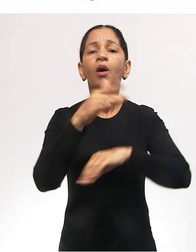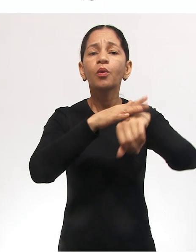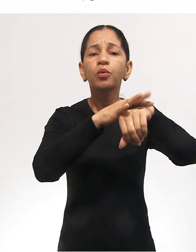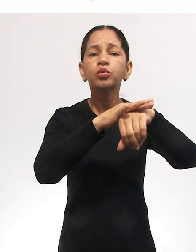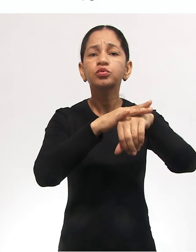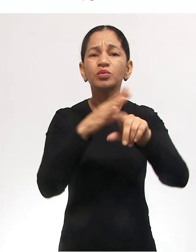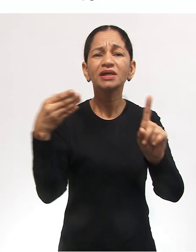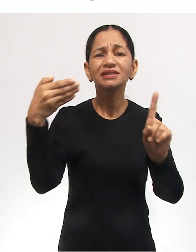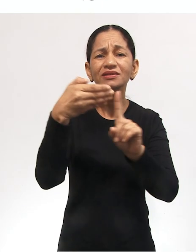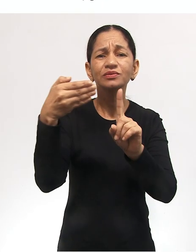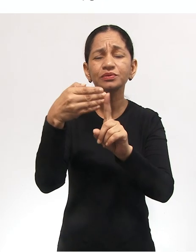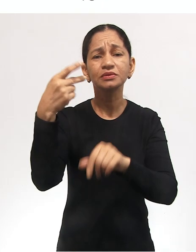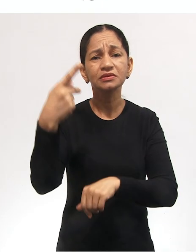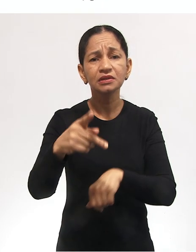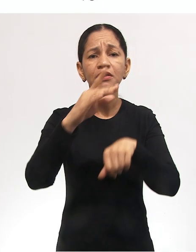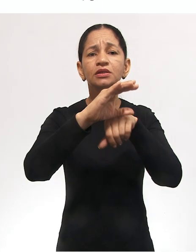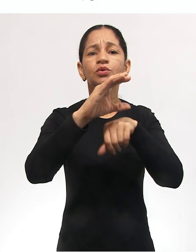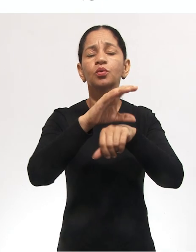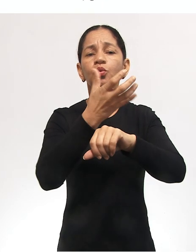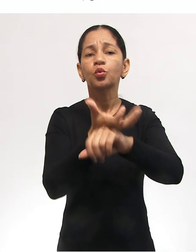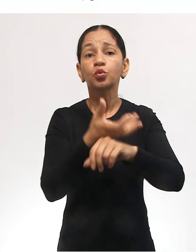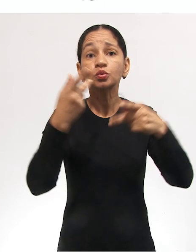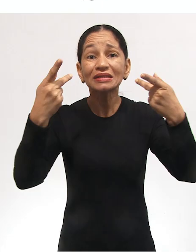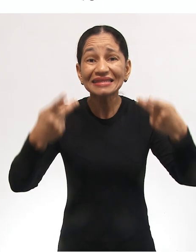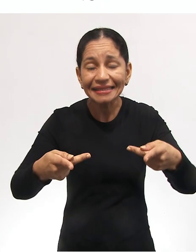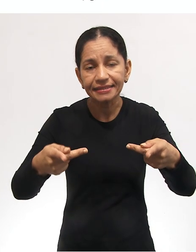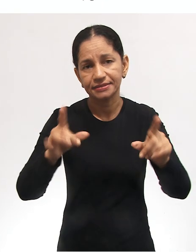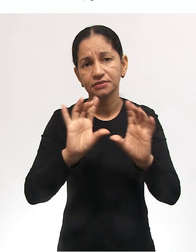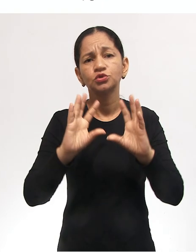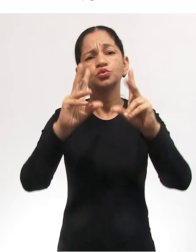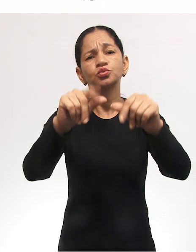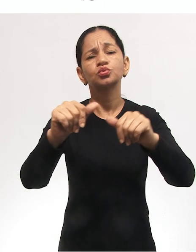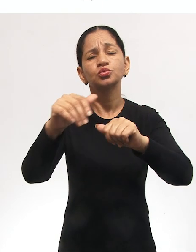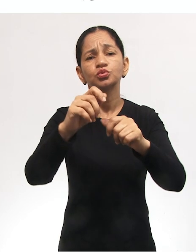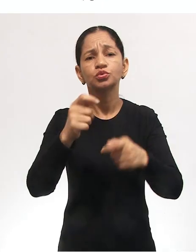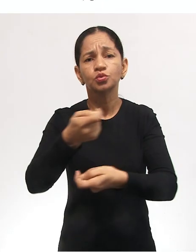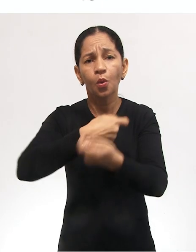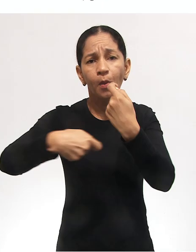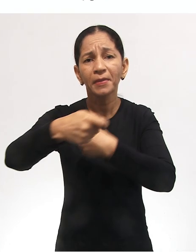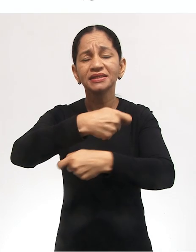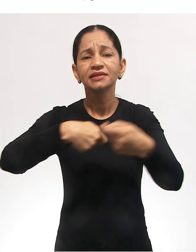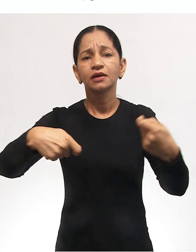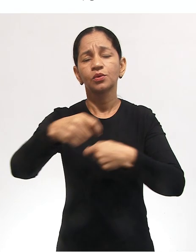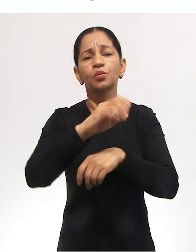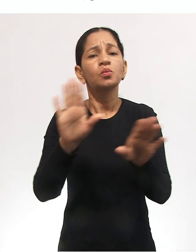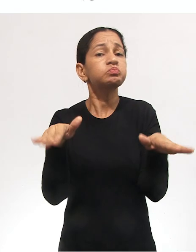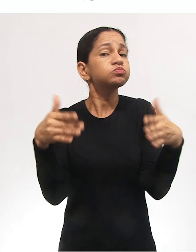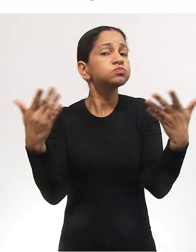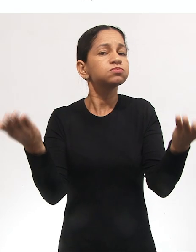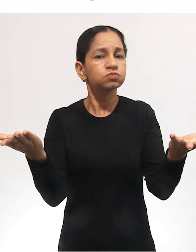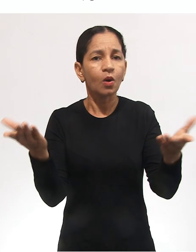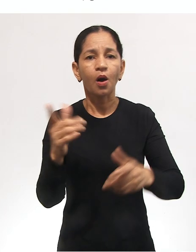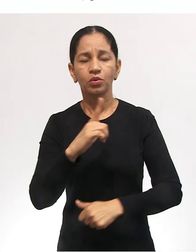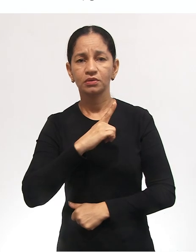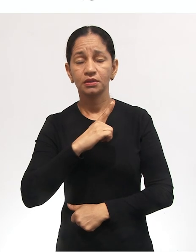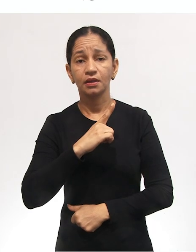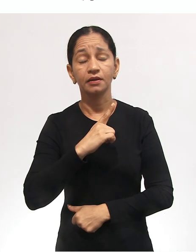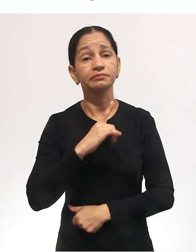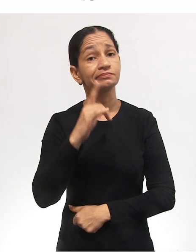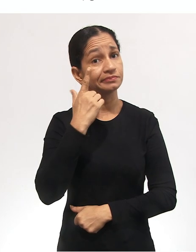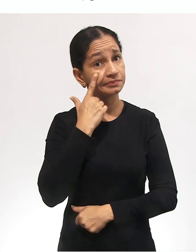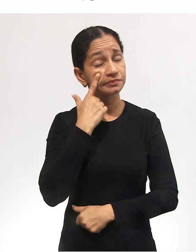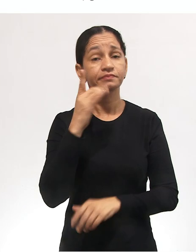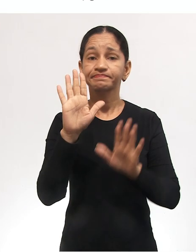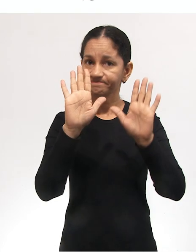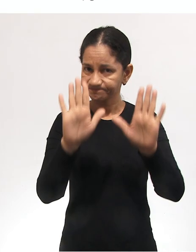né, nosso curso, mas não só no nosso curso. Quais são as principais doenças relacionadas à gestão comercial? Gente, eu faço um adendo